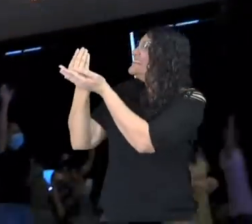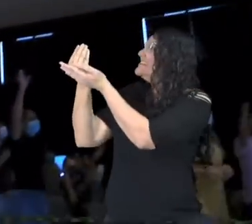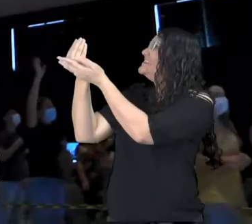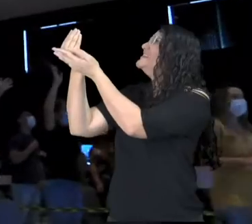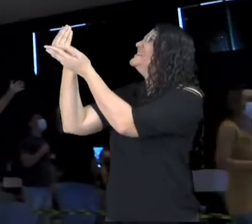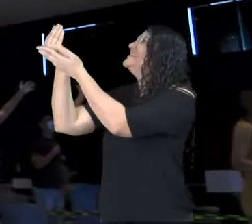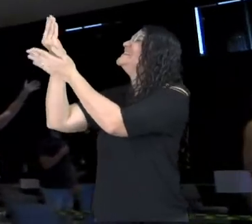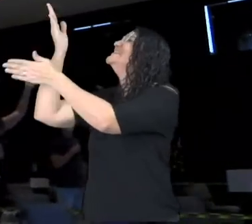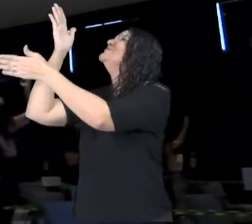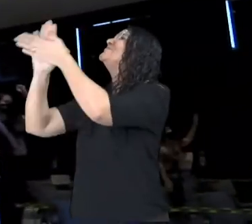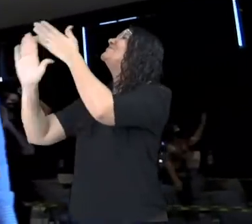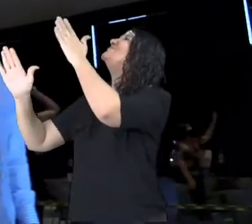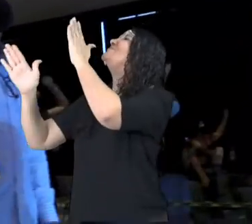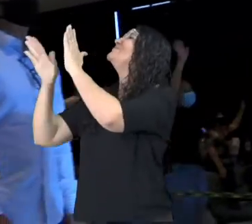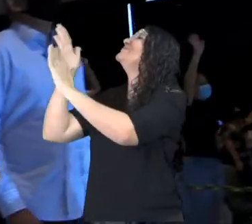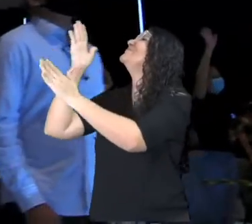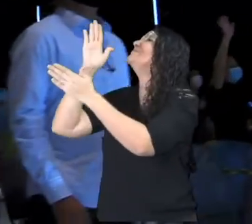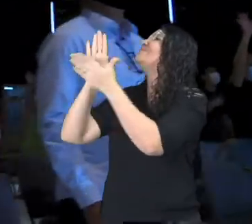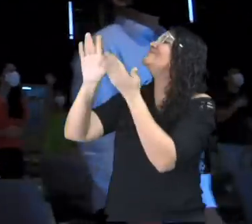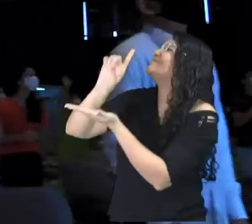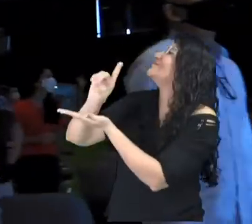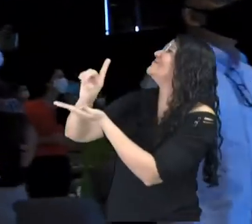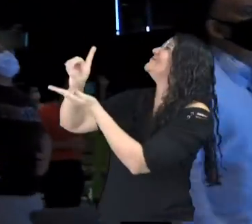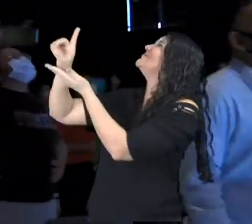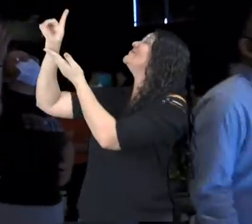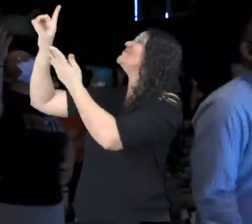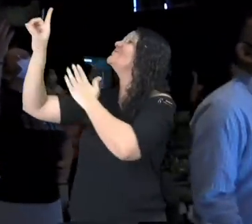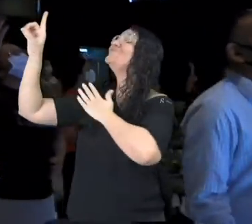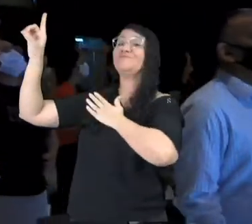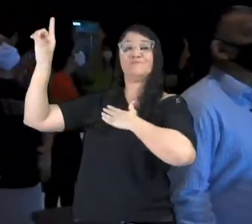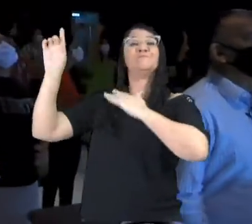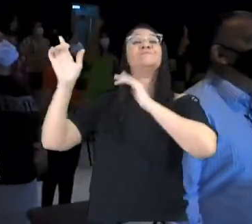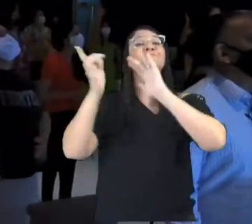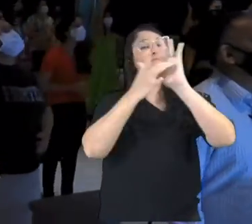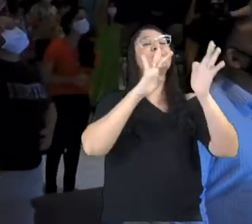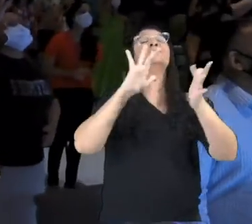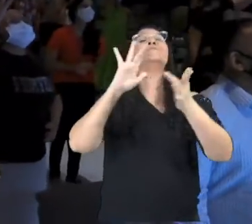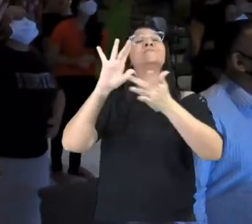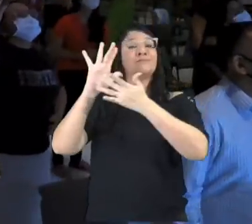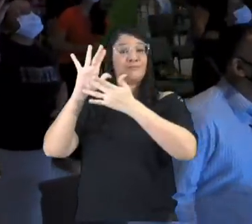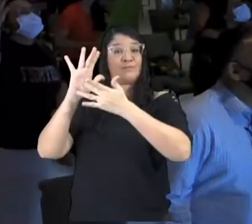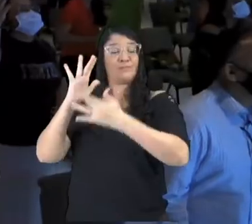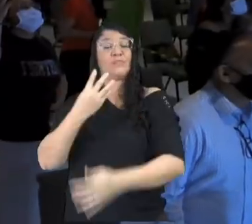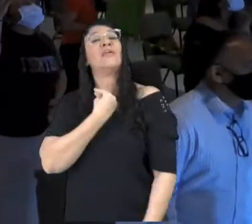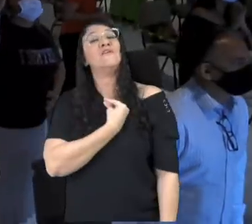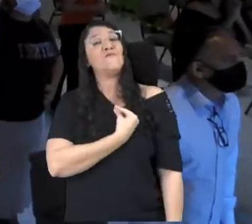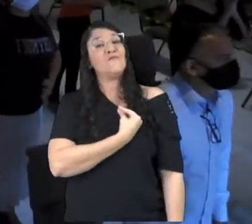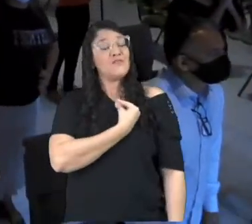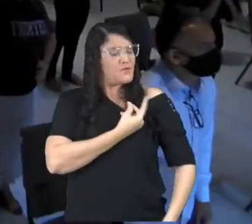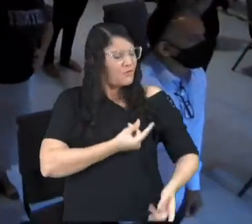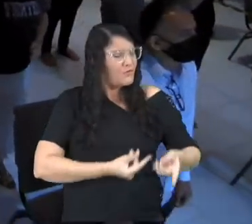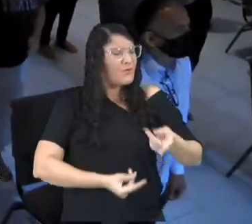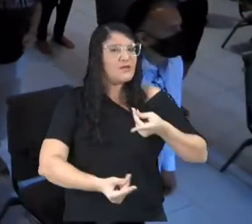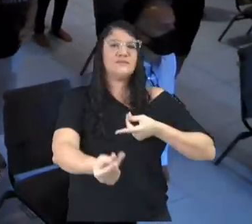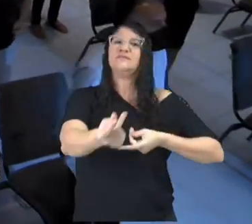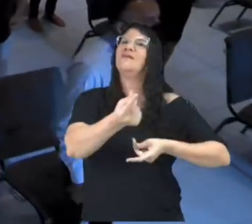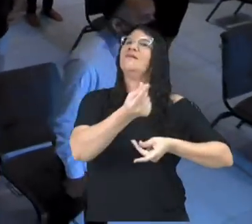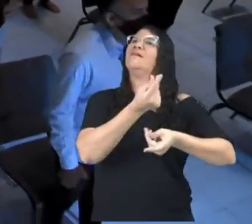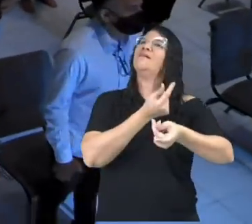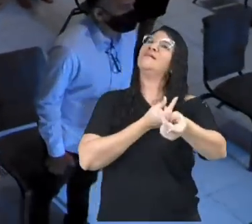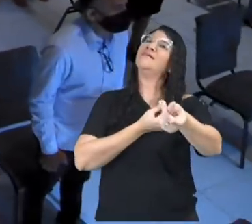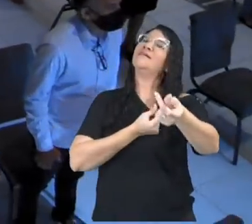Obrigado, Senhor. Está nas mãos do meu Jesus, que vivo